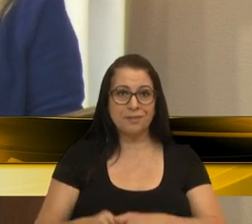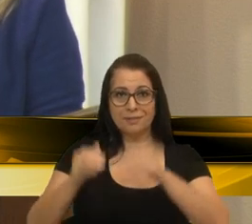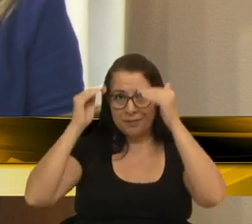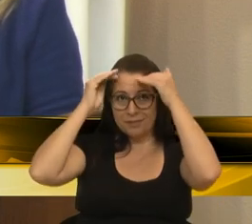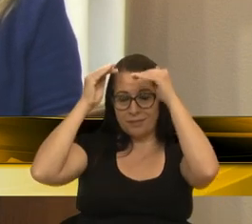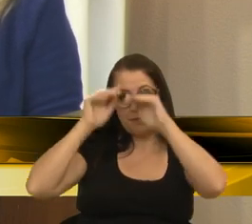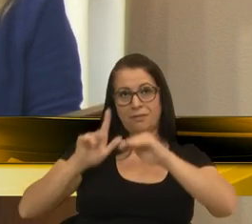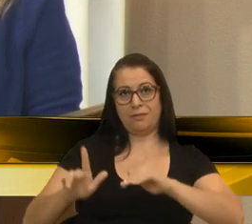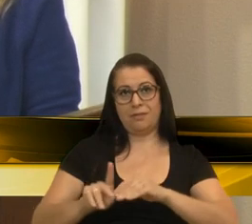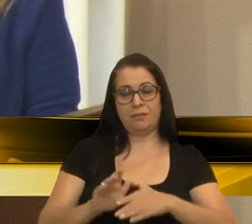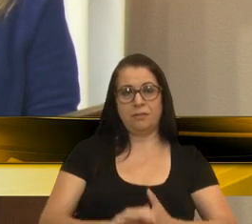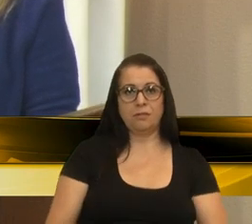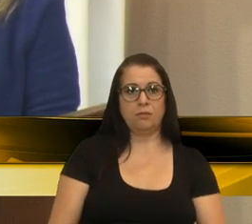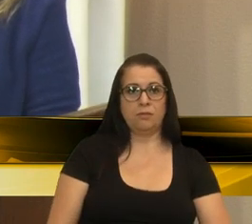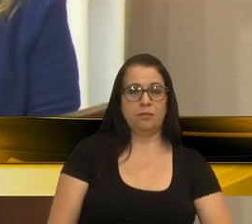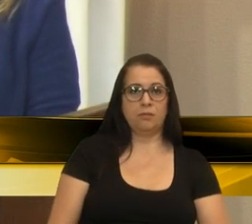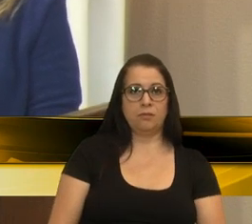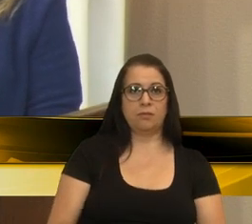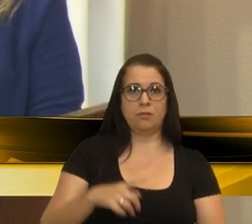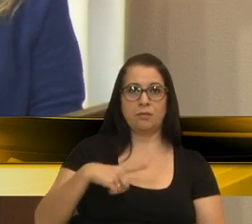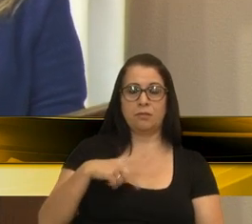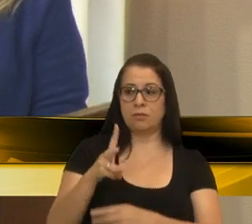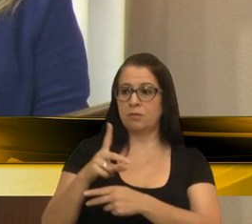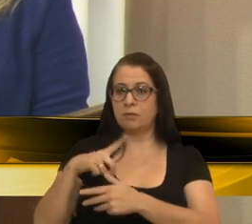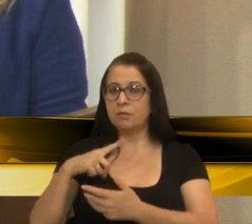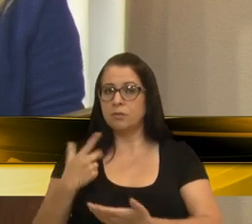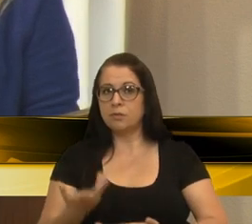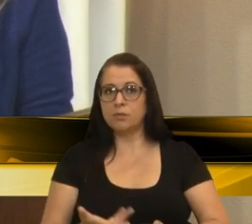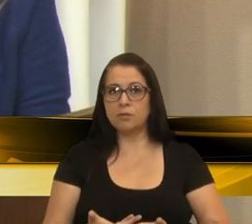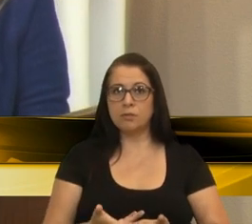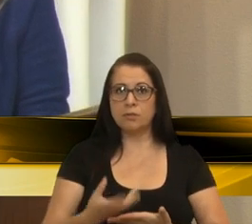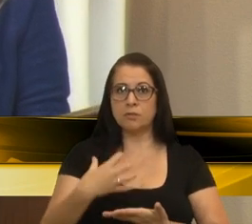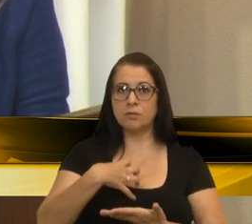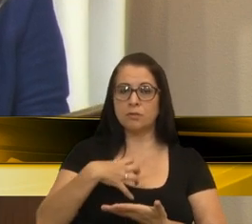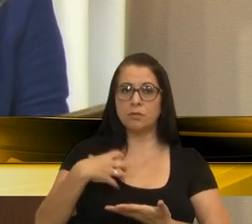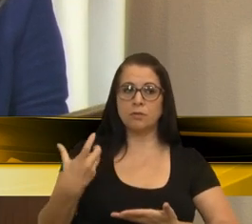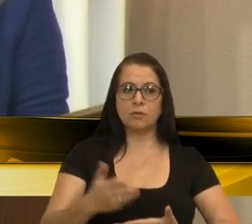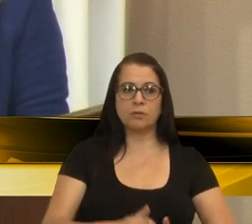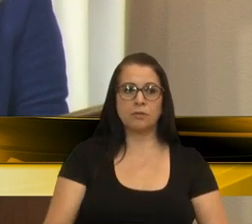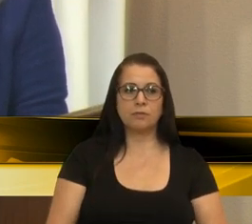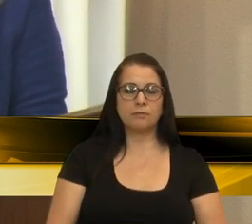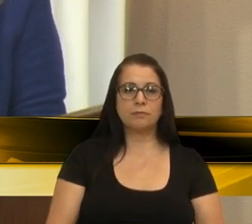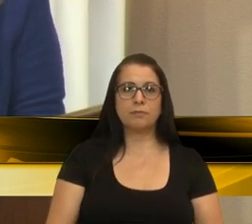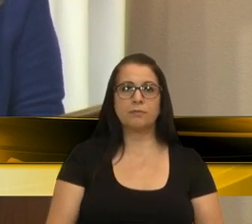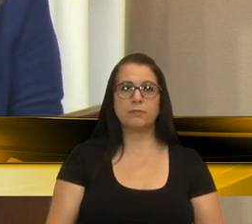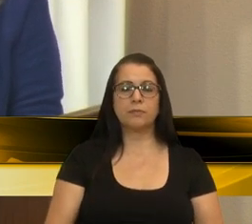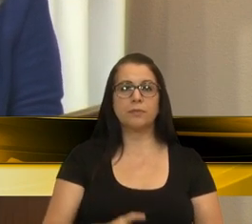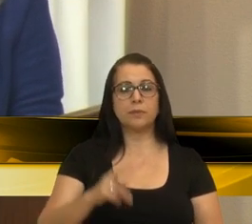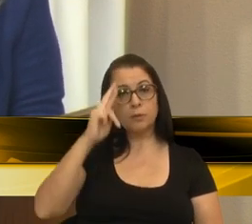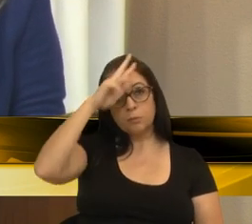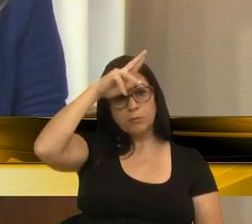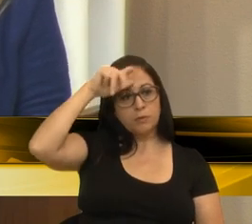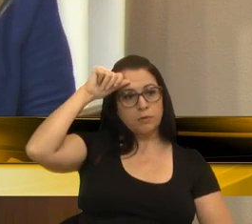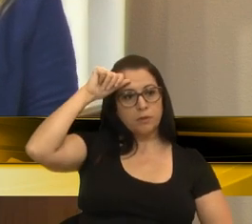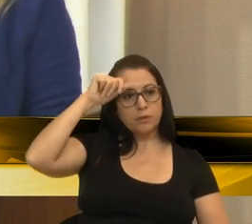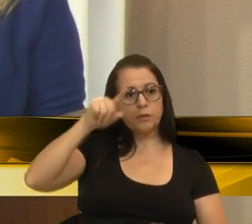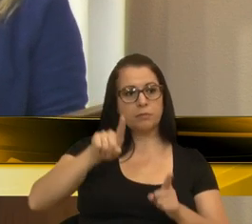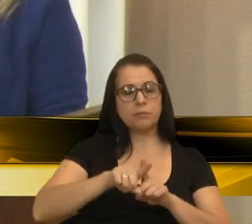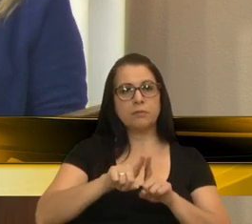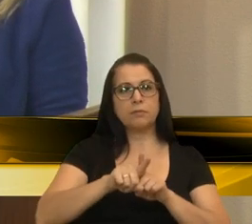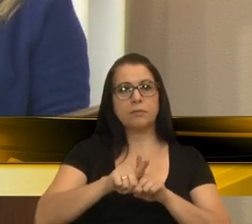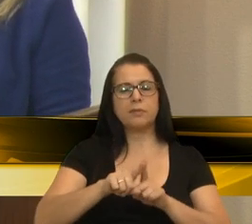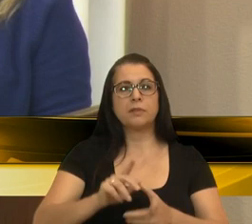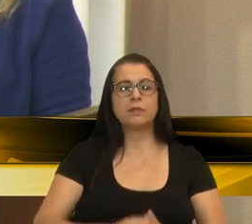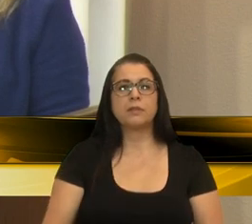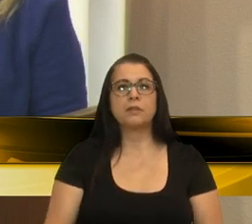respeitosa, como eu sempre procuro ter, eu falei desta forma com o nosso prefeito também. Tem muitas